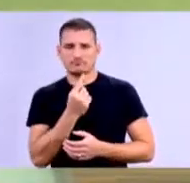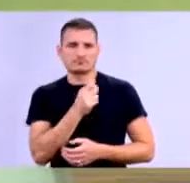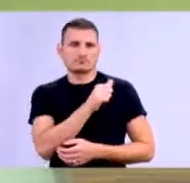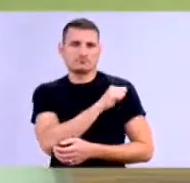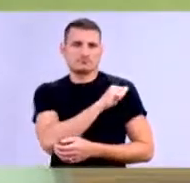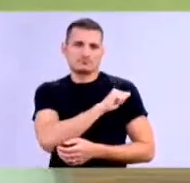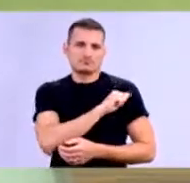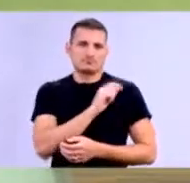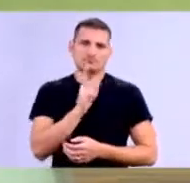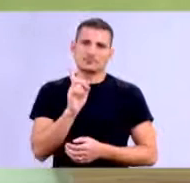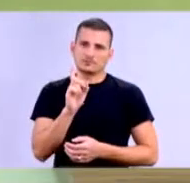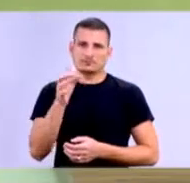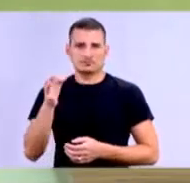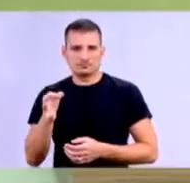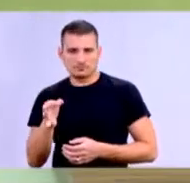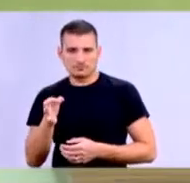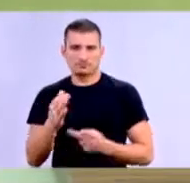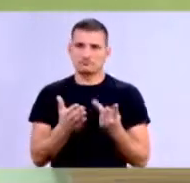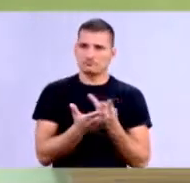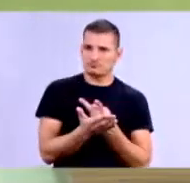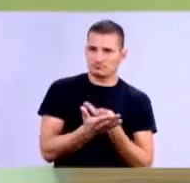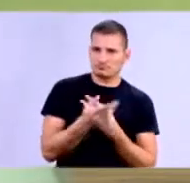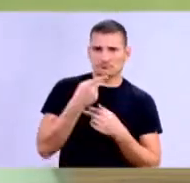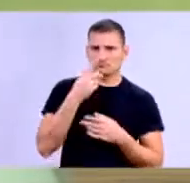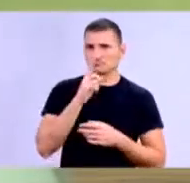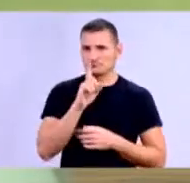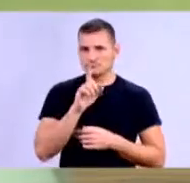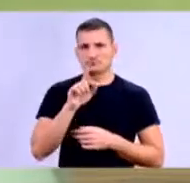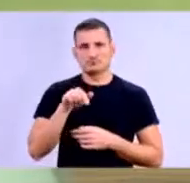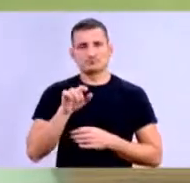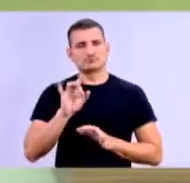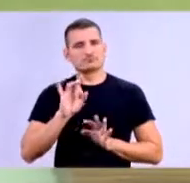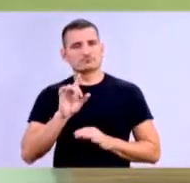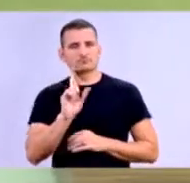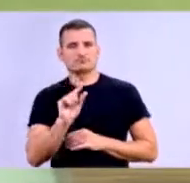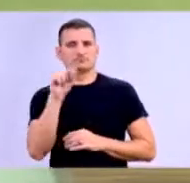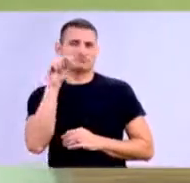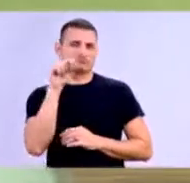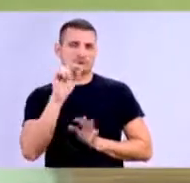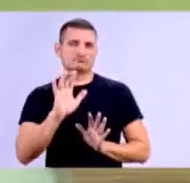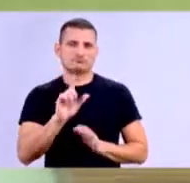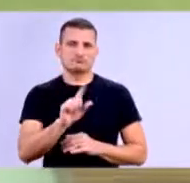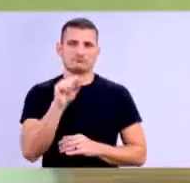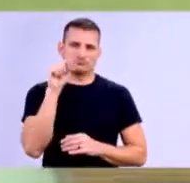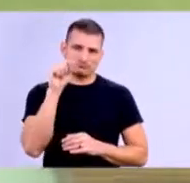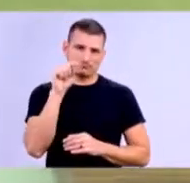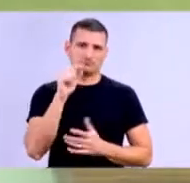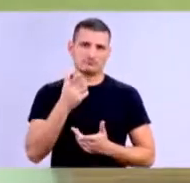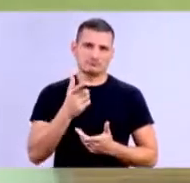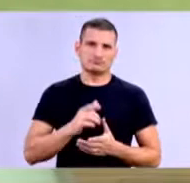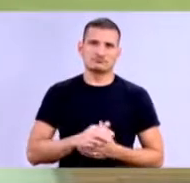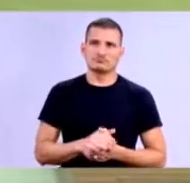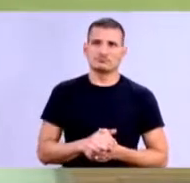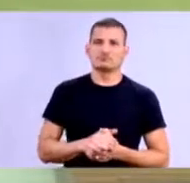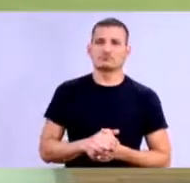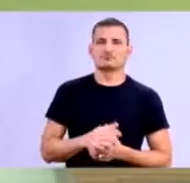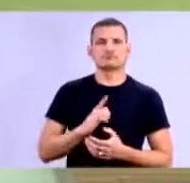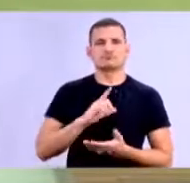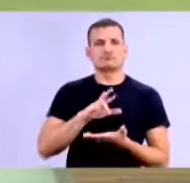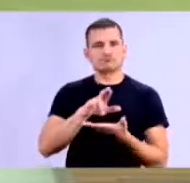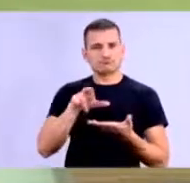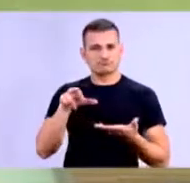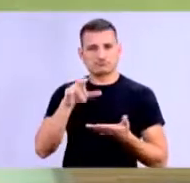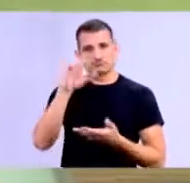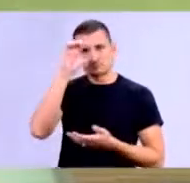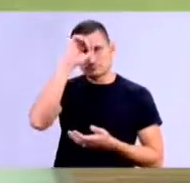dizendo que é o certo ou o errado, mas é um estilo. É uma opção. É uma opção, né, que favorece estilos de